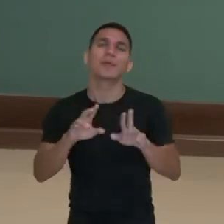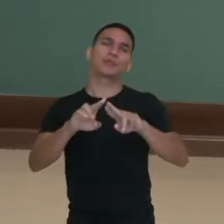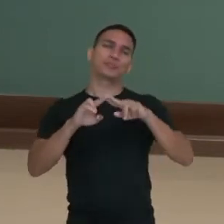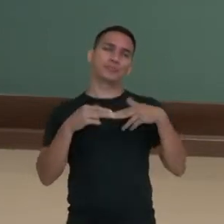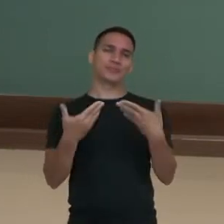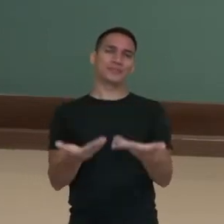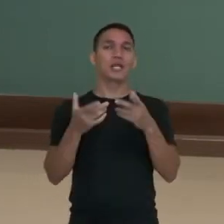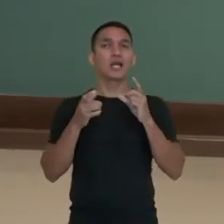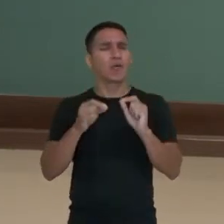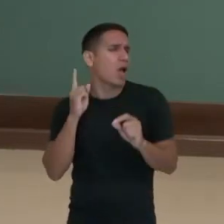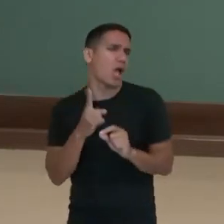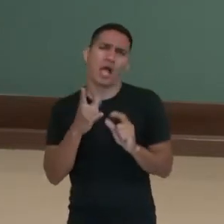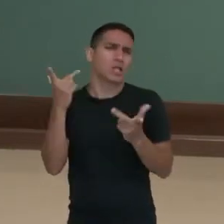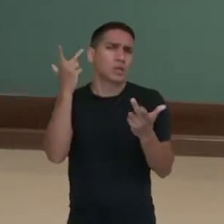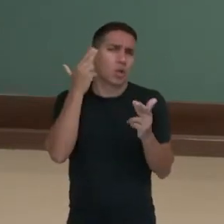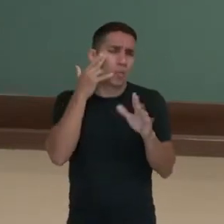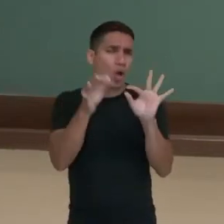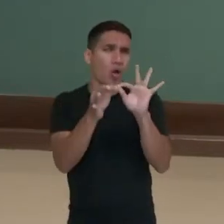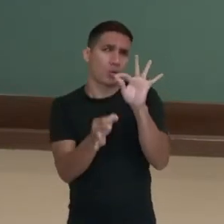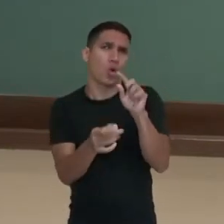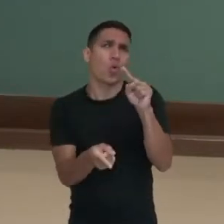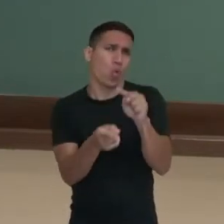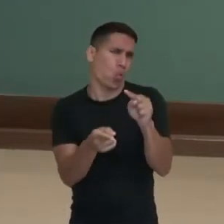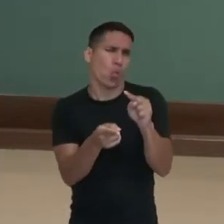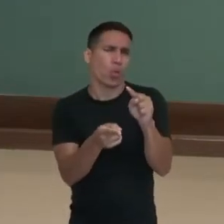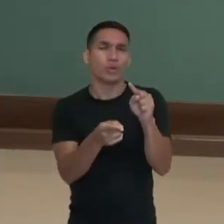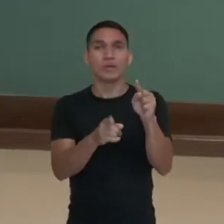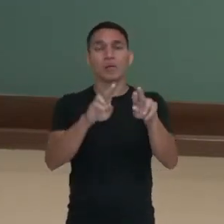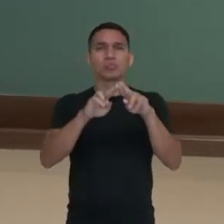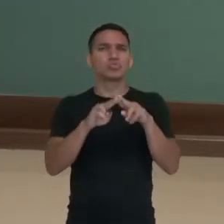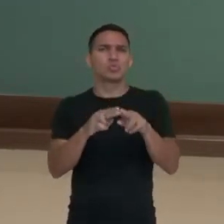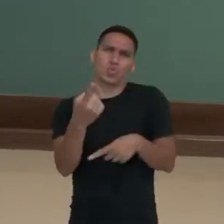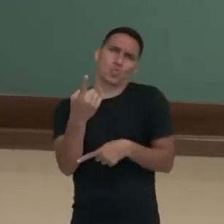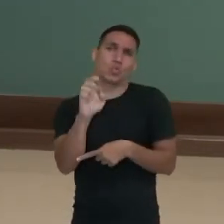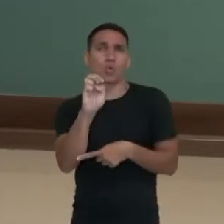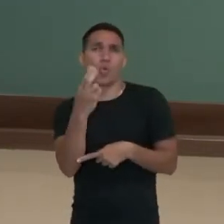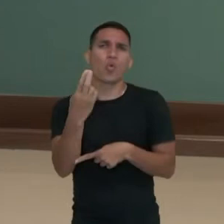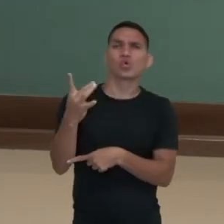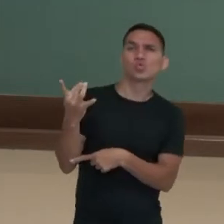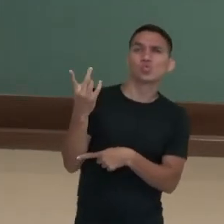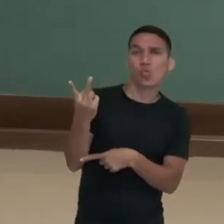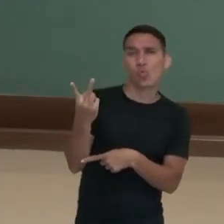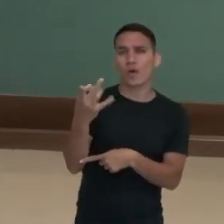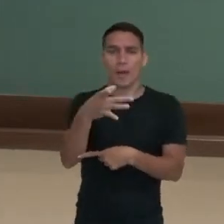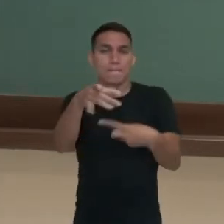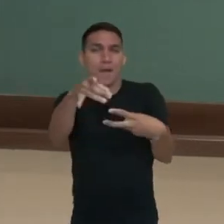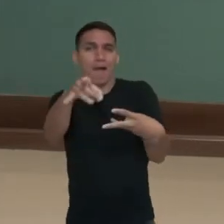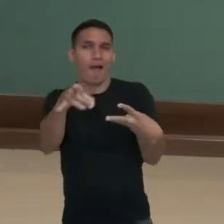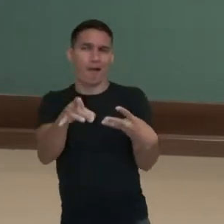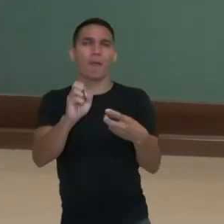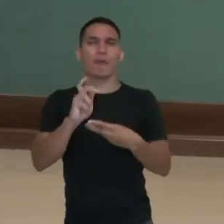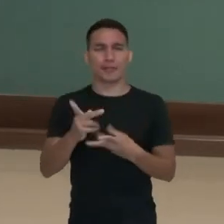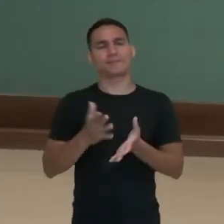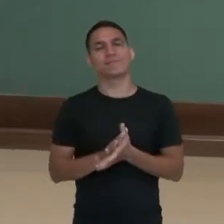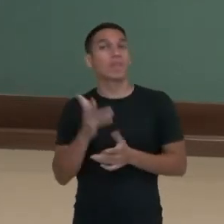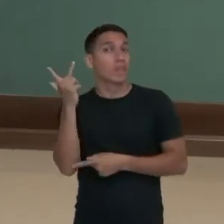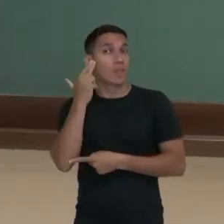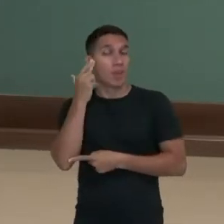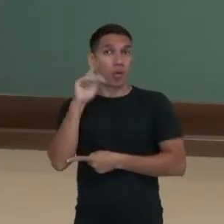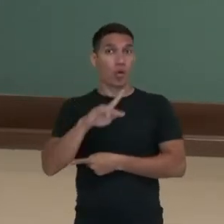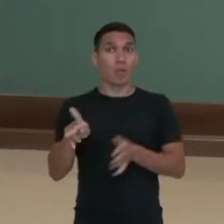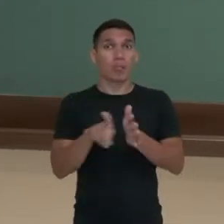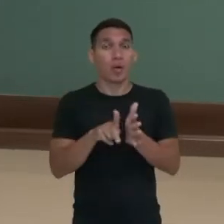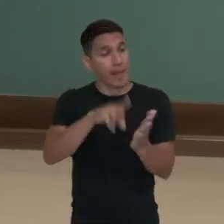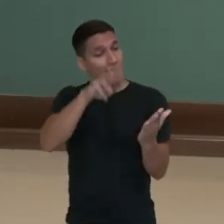tá? Ele é razoavelmente curto, então uma ou duas páginas geralmente, tá bom? E ele é de